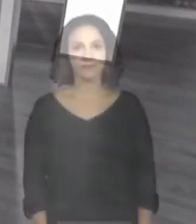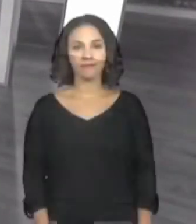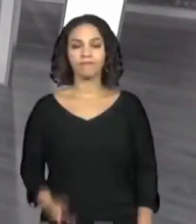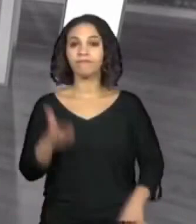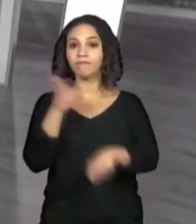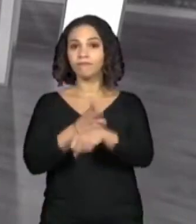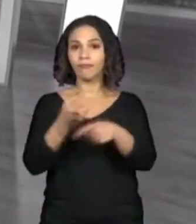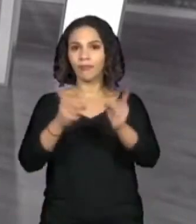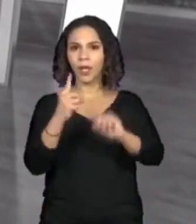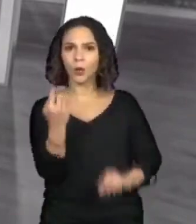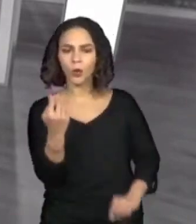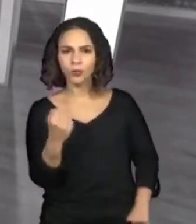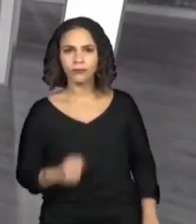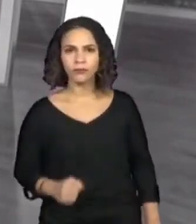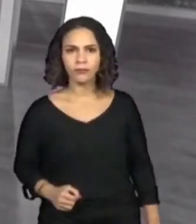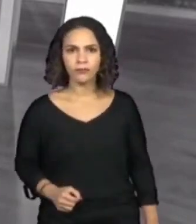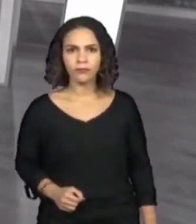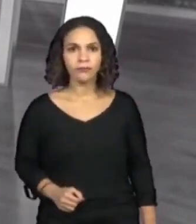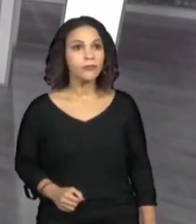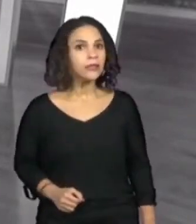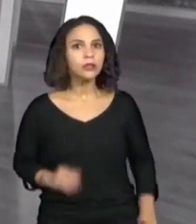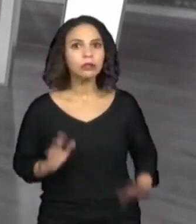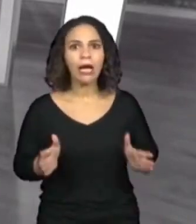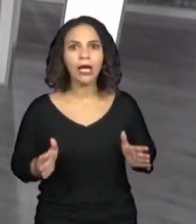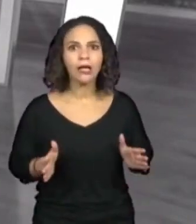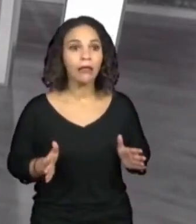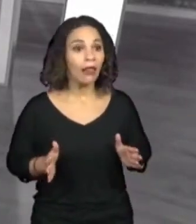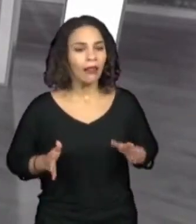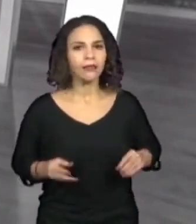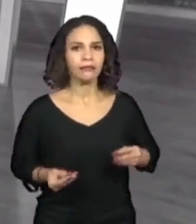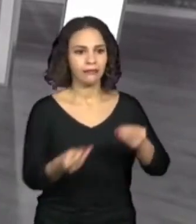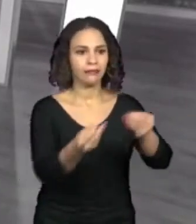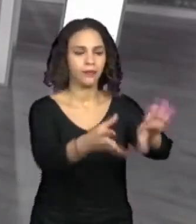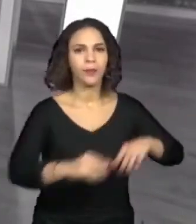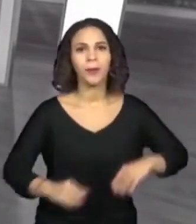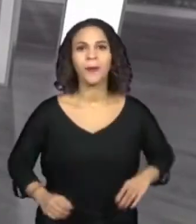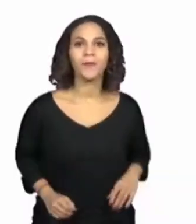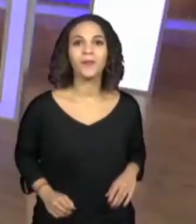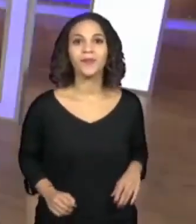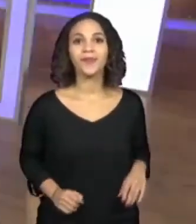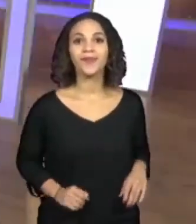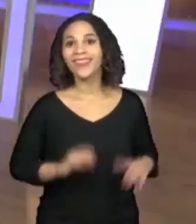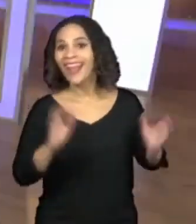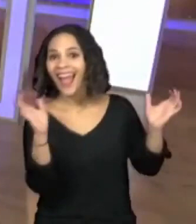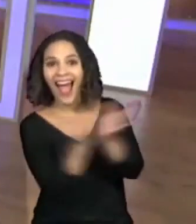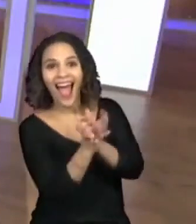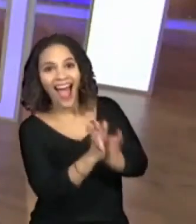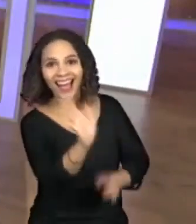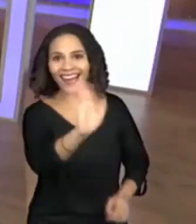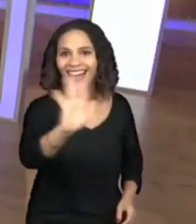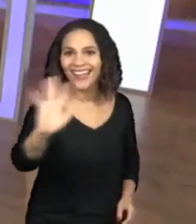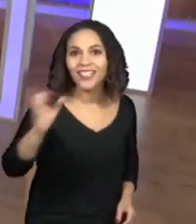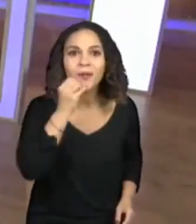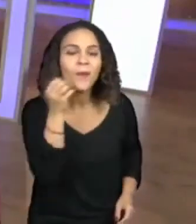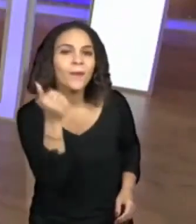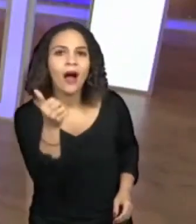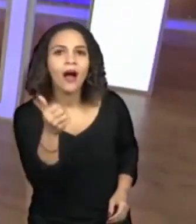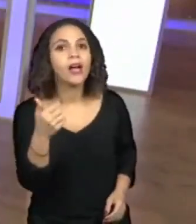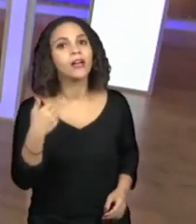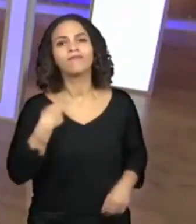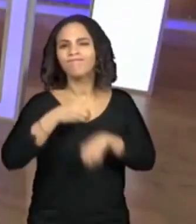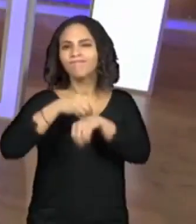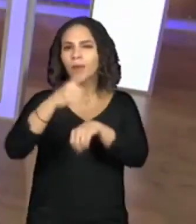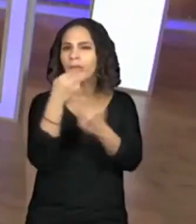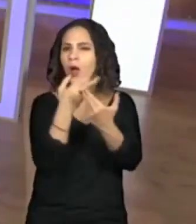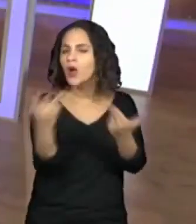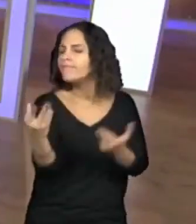Gravando, take 1. Eita, já foi? Pega aqui. Fala, galera, tudo bem? Eu tô aqui para contar